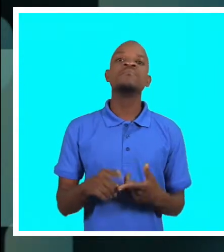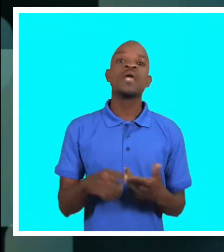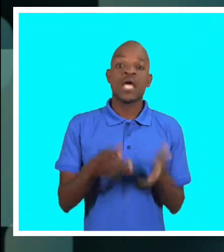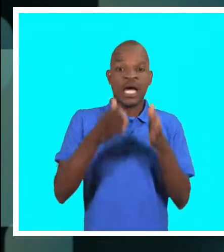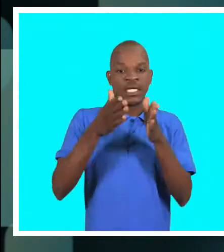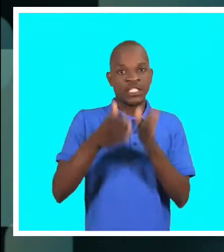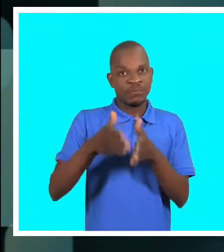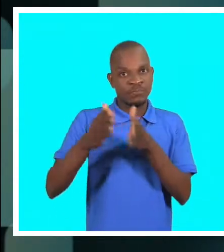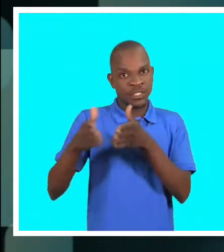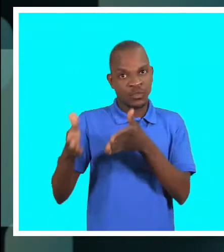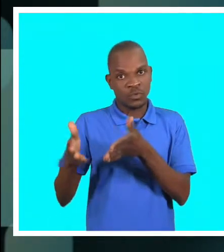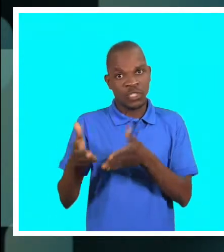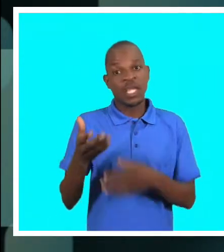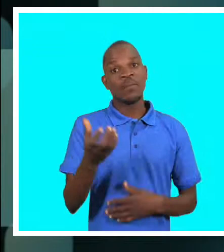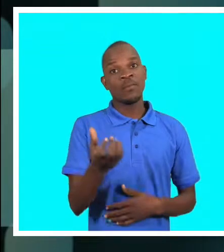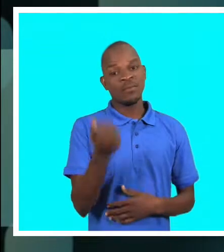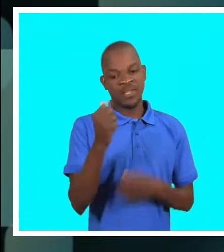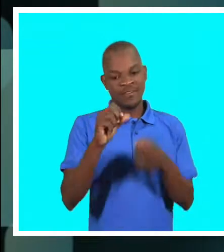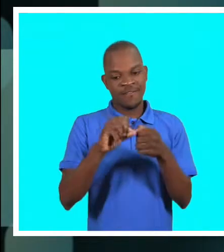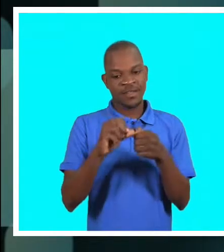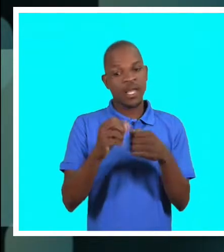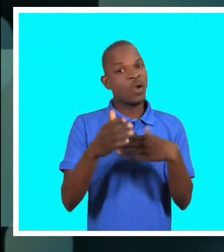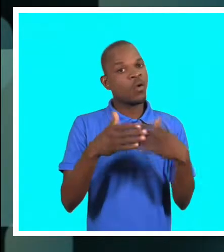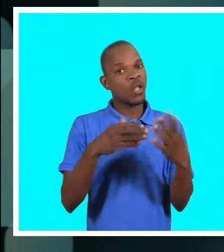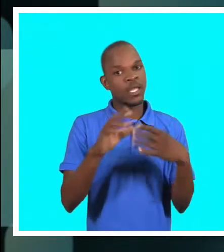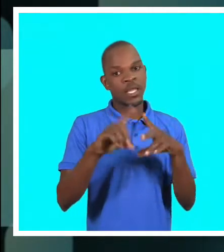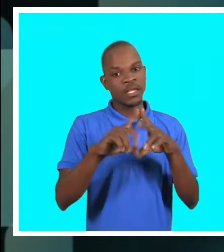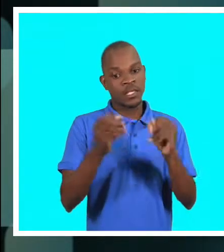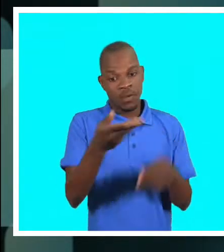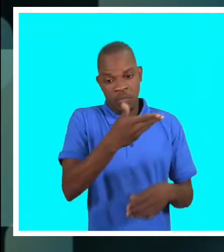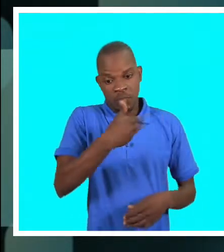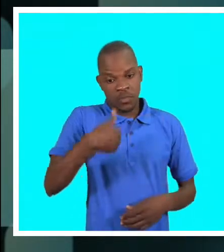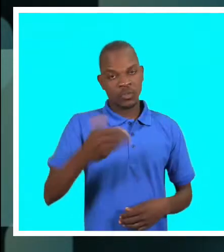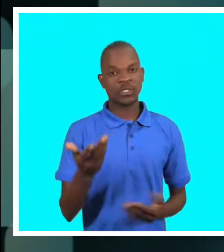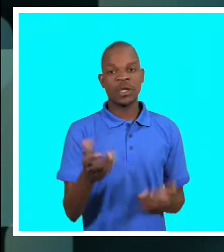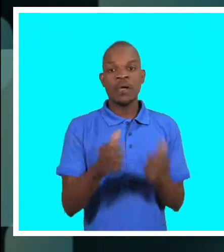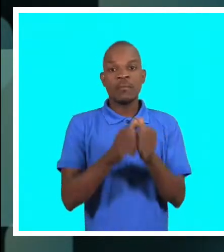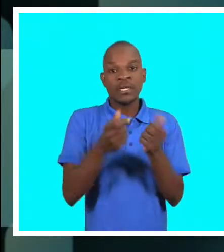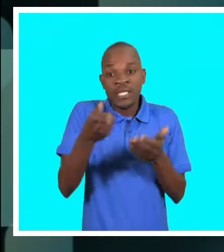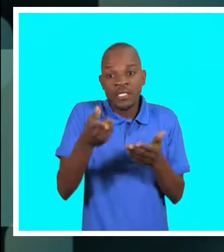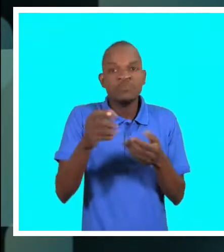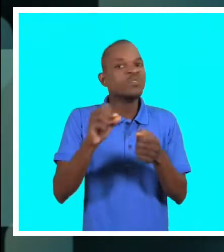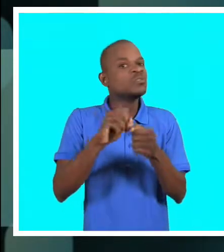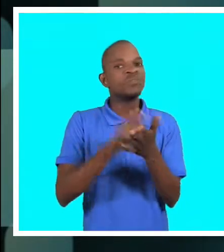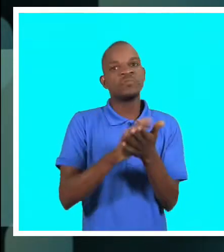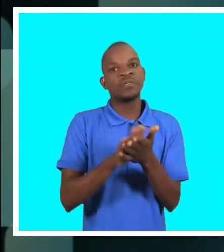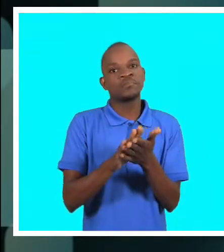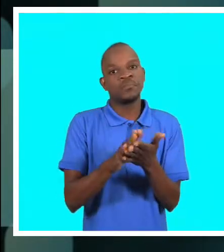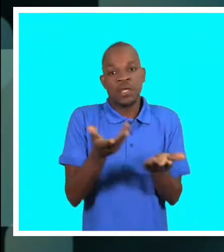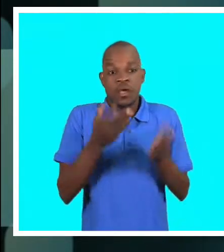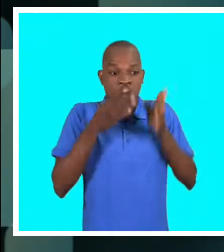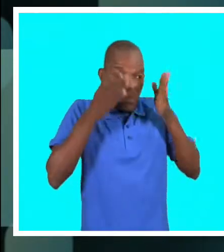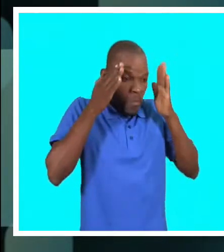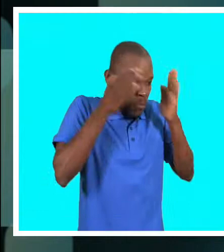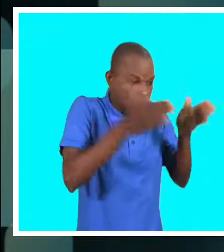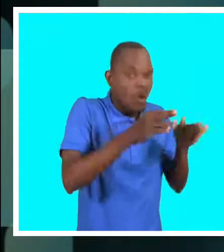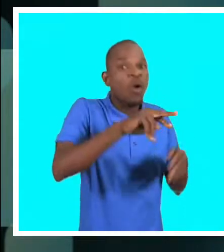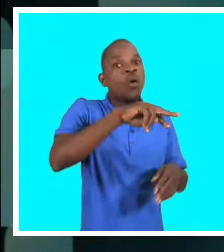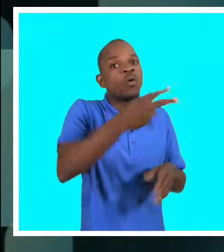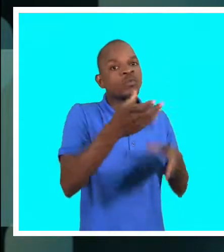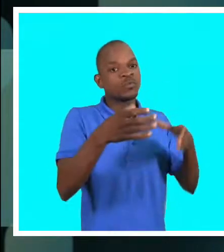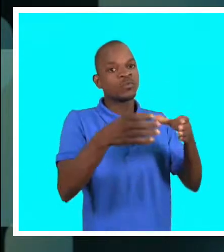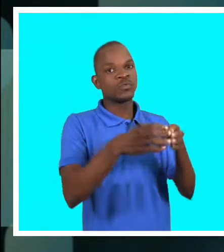As pessoas que deviam fazer alguma coisa por nós Elas não fazem, somente centram-se